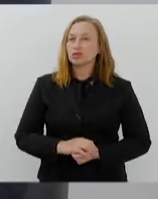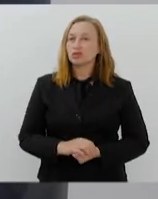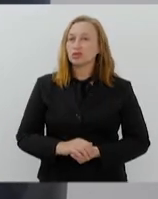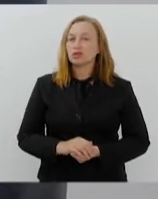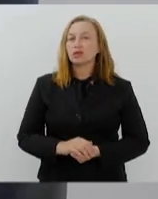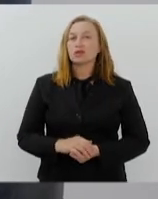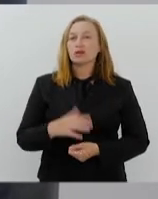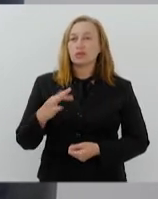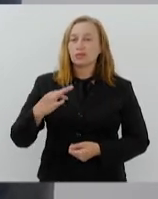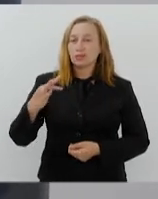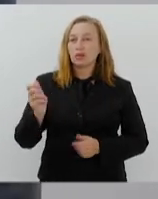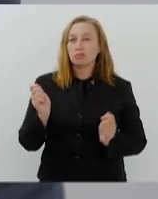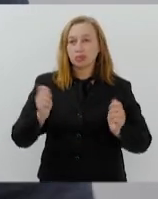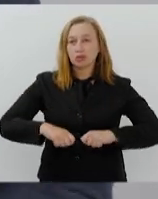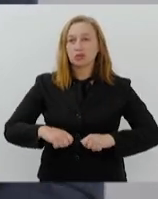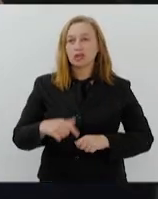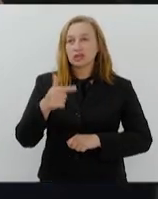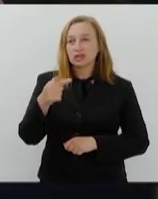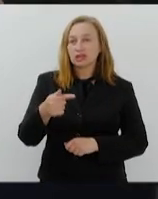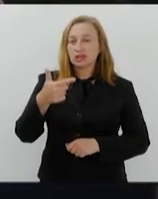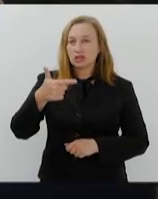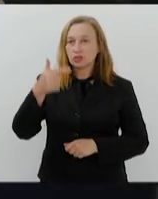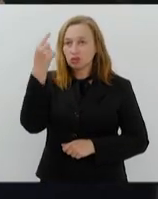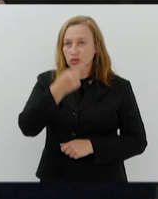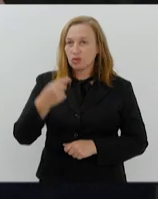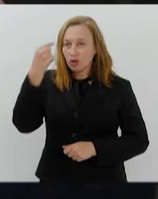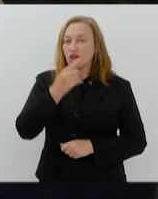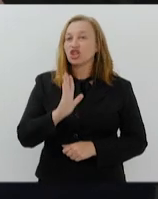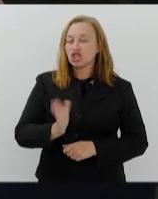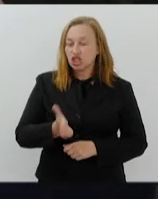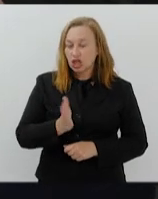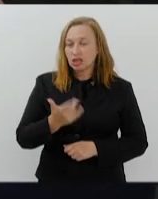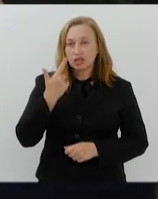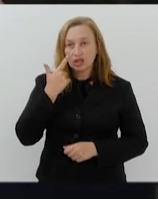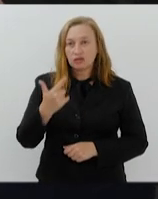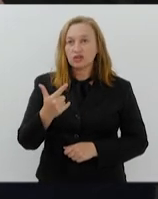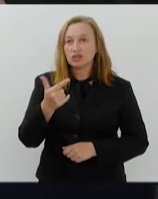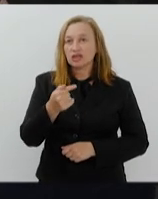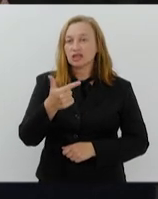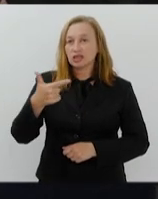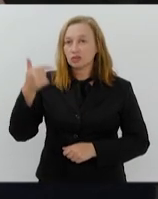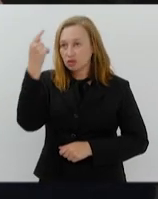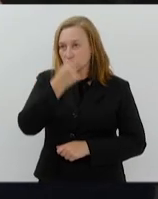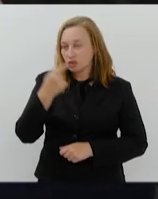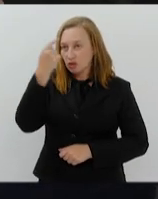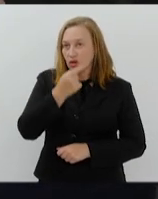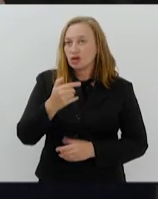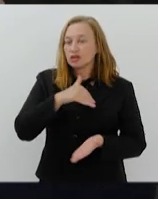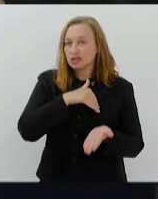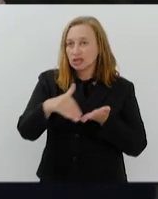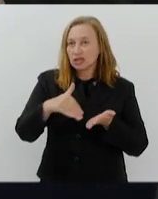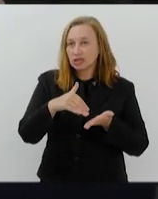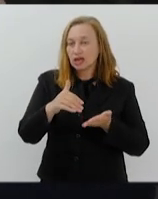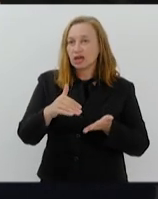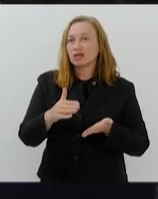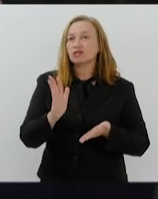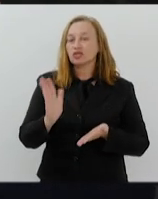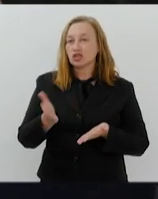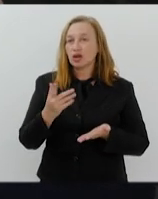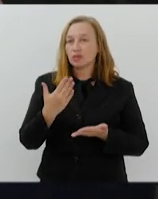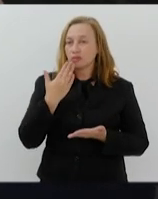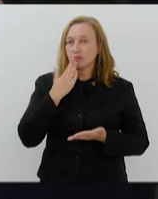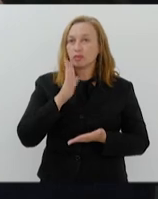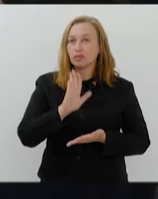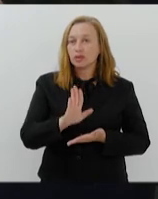mais breve possível se possível em 72 horas Pois é a gente já tinha estabelecido 72 horas inclusive o secretário subsecretário Igor já se comprometeu